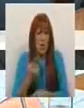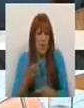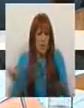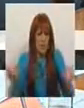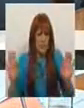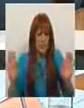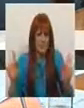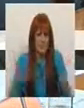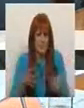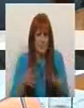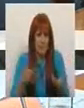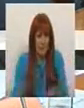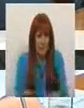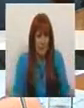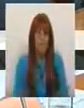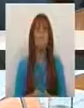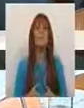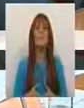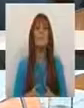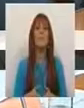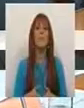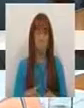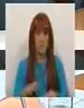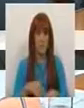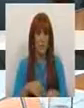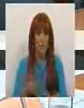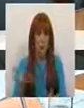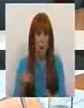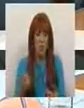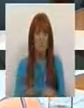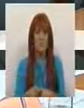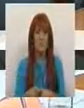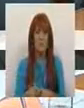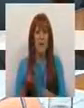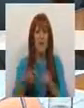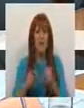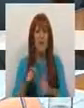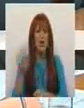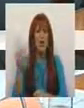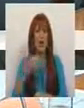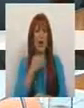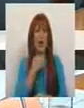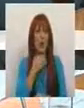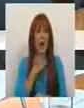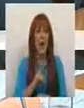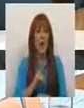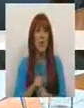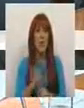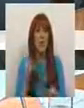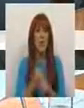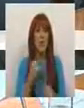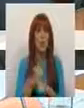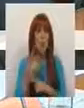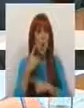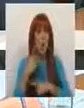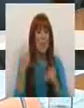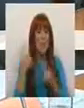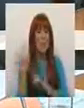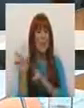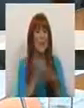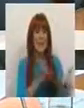acusações atuais que são feitas, no rescaldo da bancarrota eram os serviços públicos